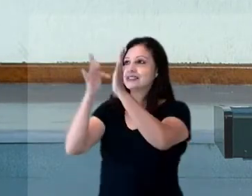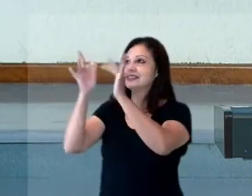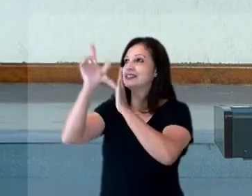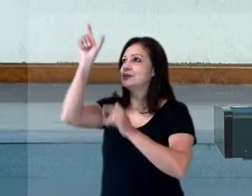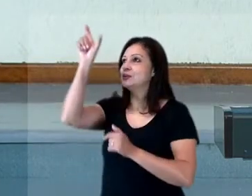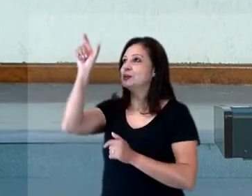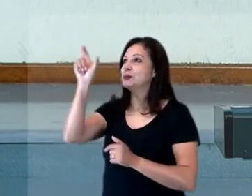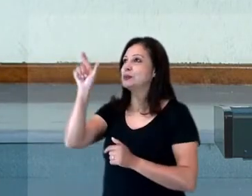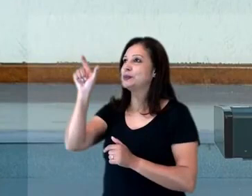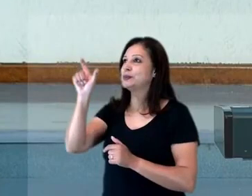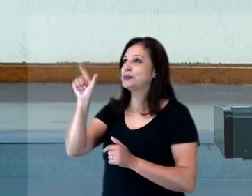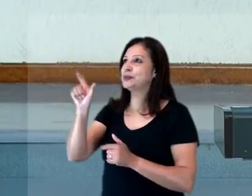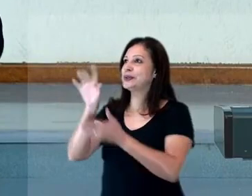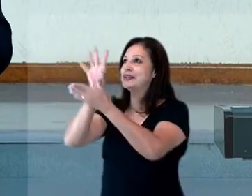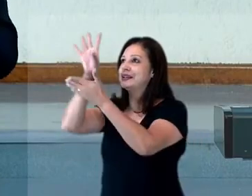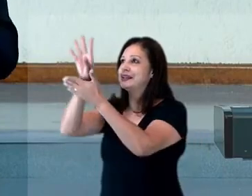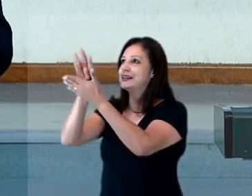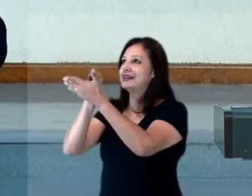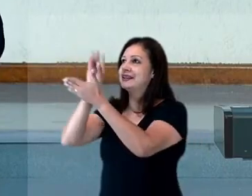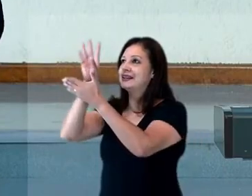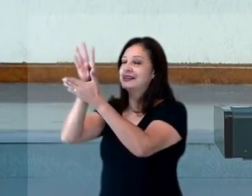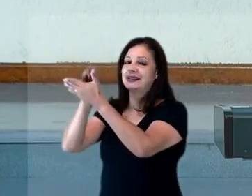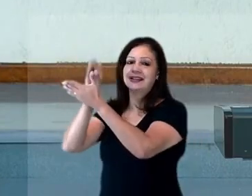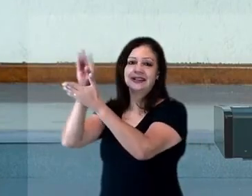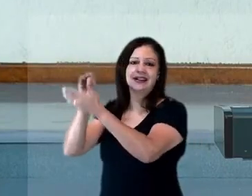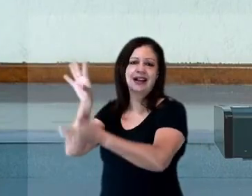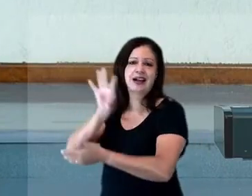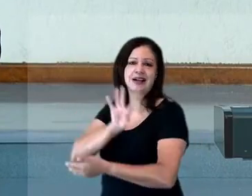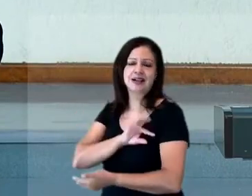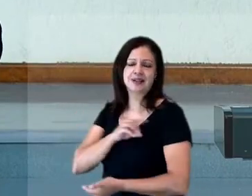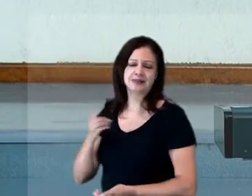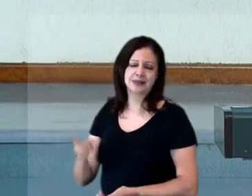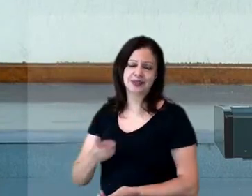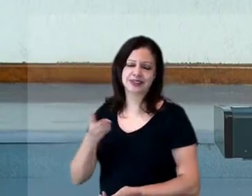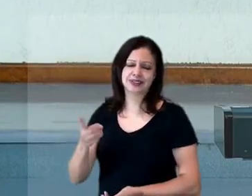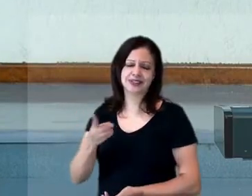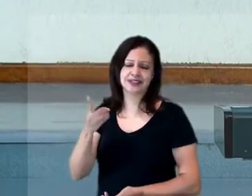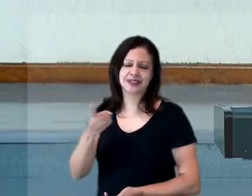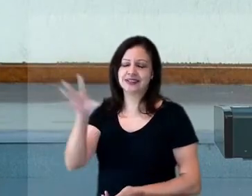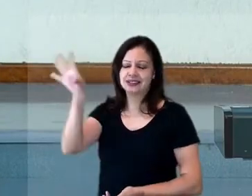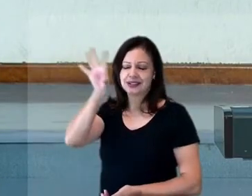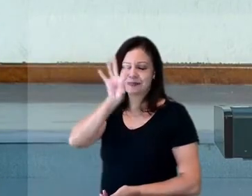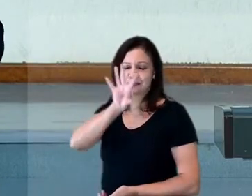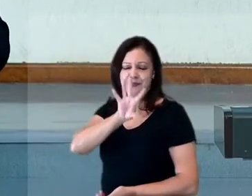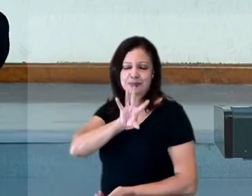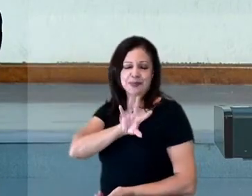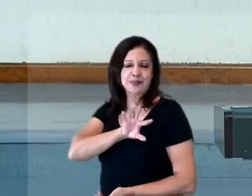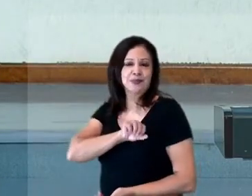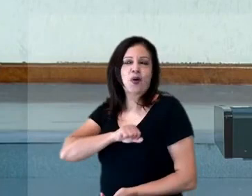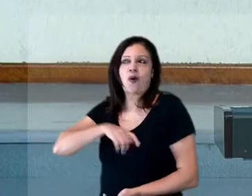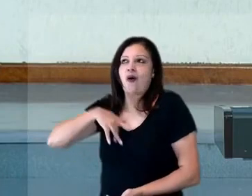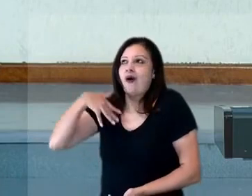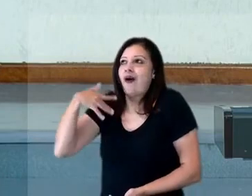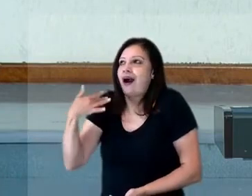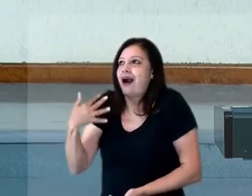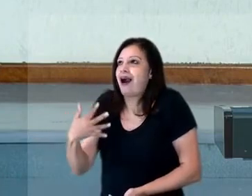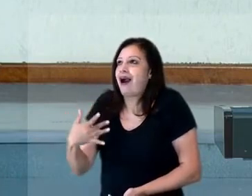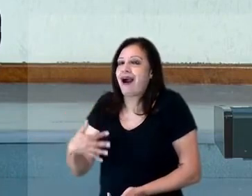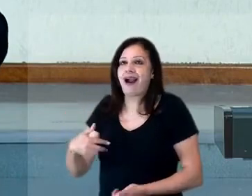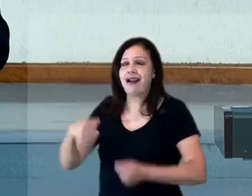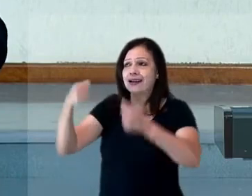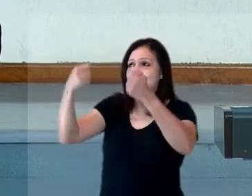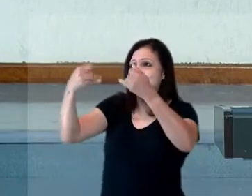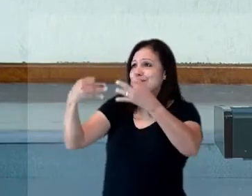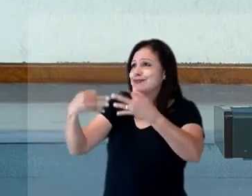Jesus Cristo. Um amor eterno, um amor infinito, um amor imensurável, indescritível,